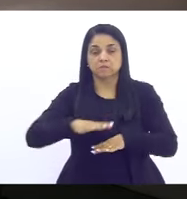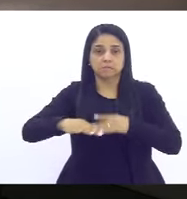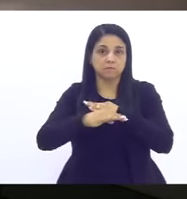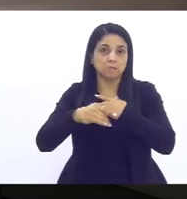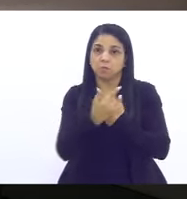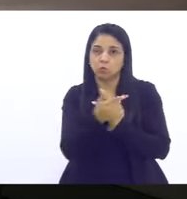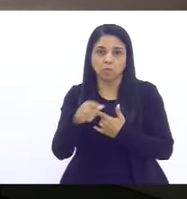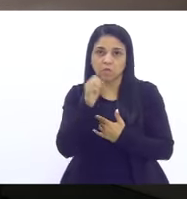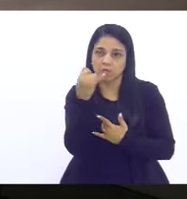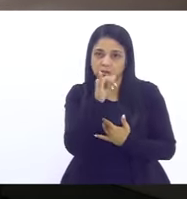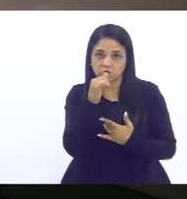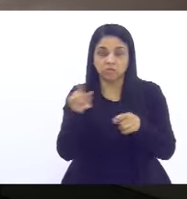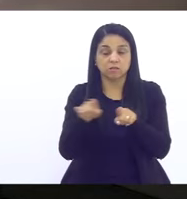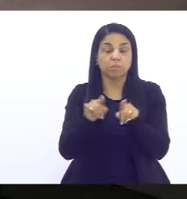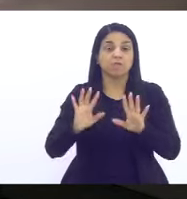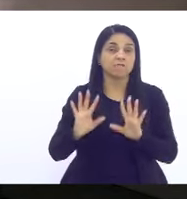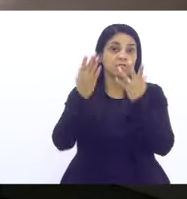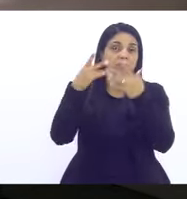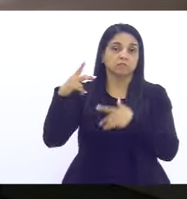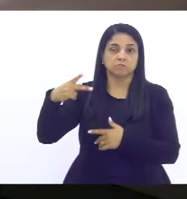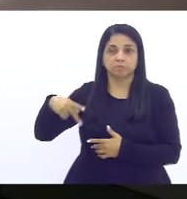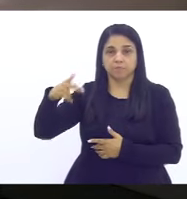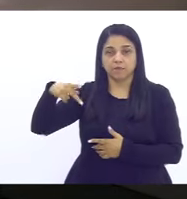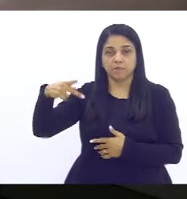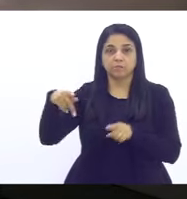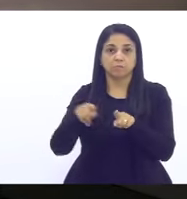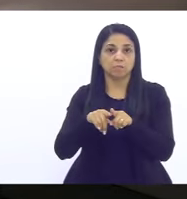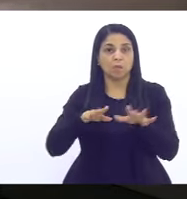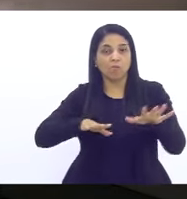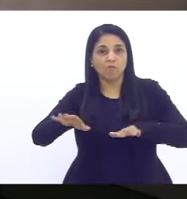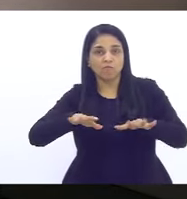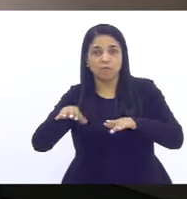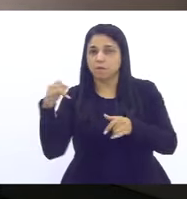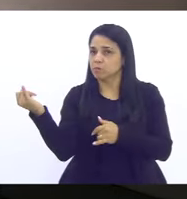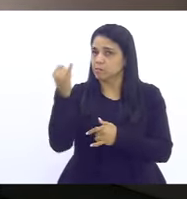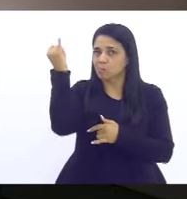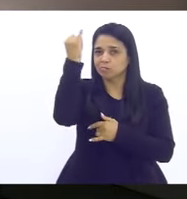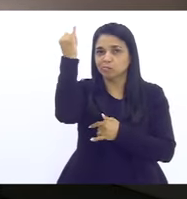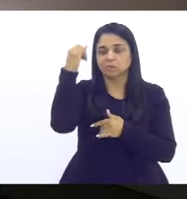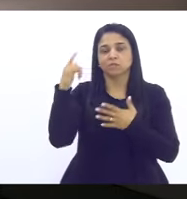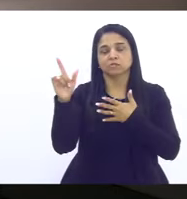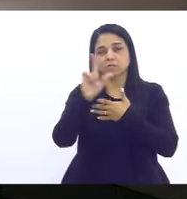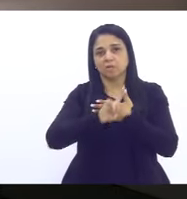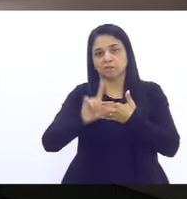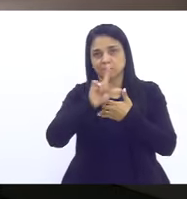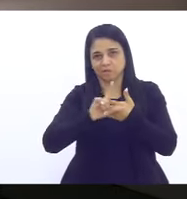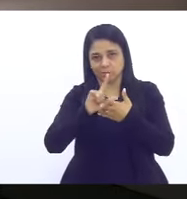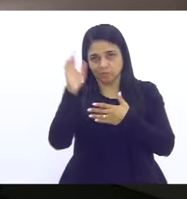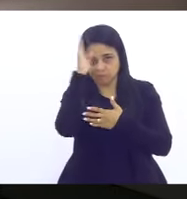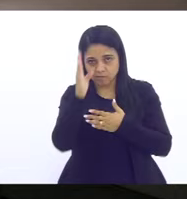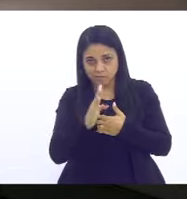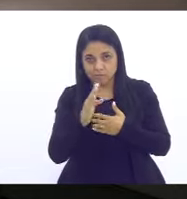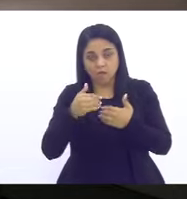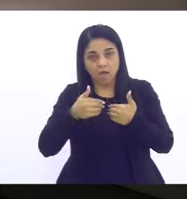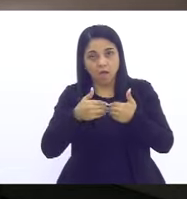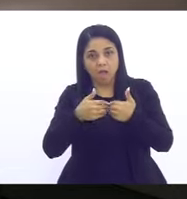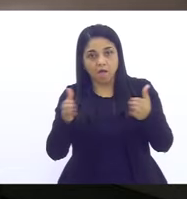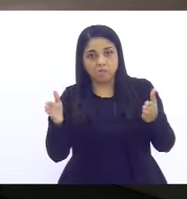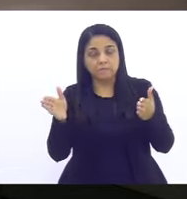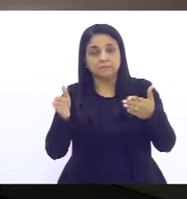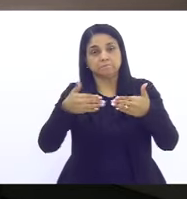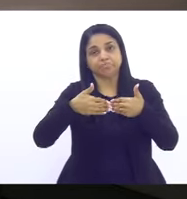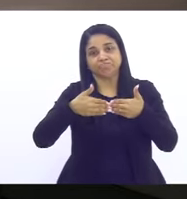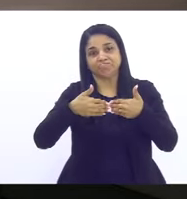Vidal com a Festa Literária de Paraty, que talvez seja o movimento de maior importância da literatura brasileira, com abertura nas